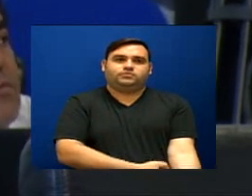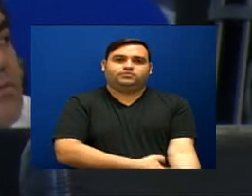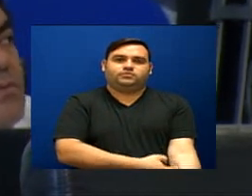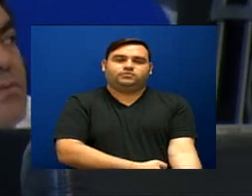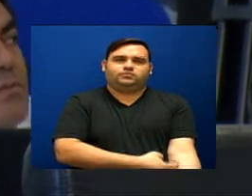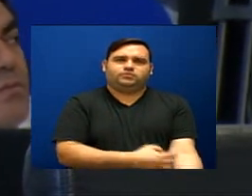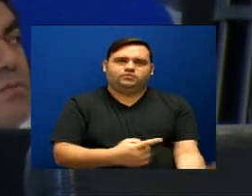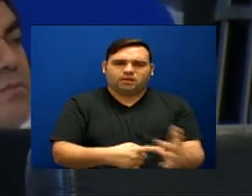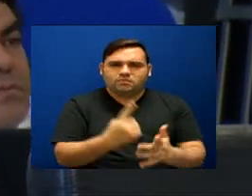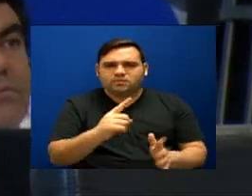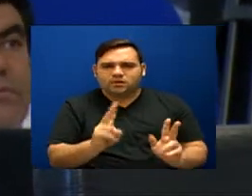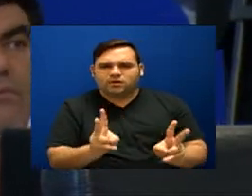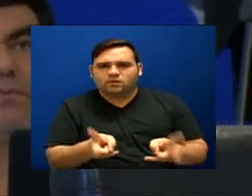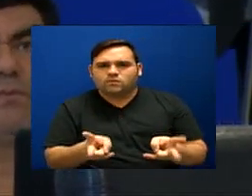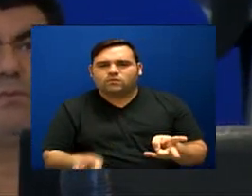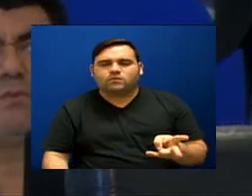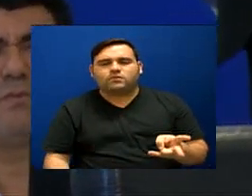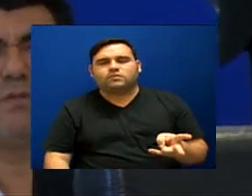É primeira discussão ainda?